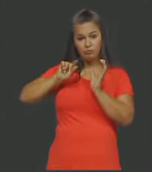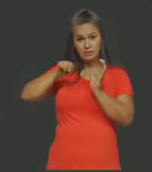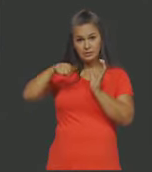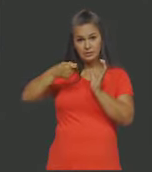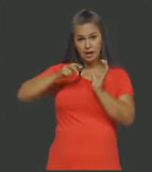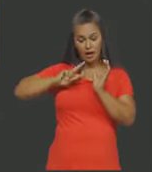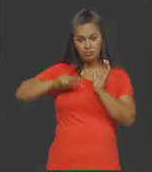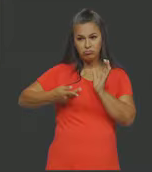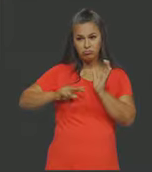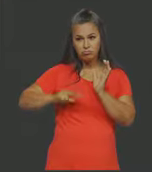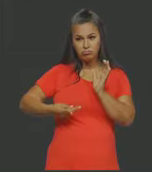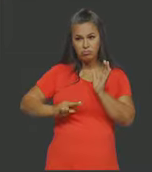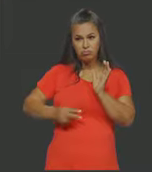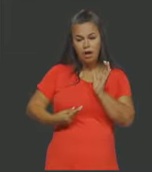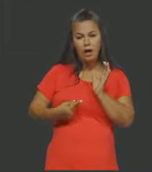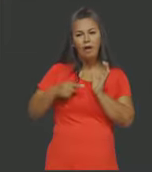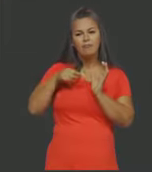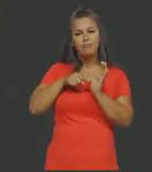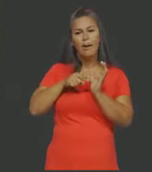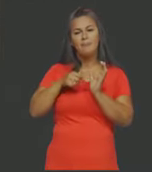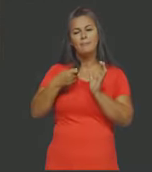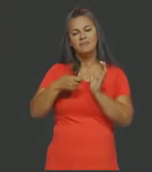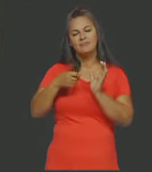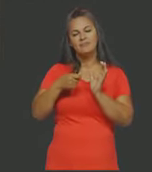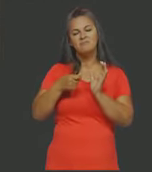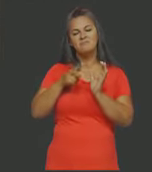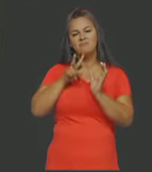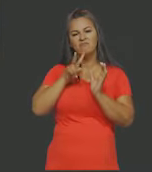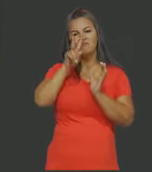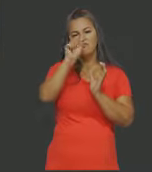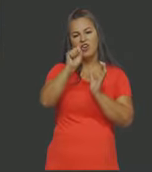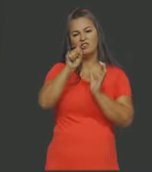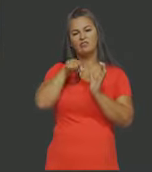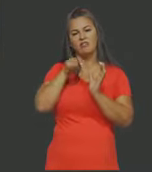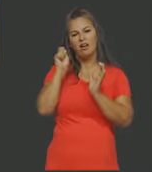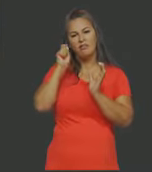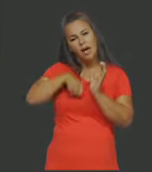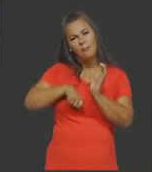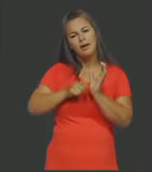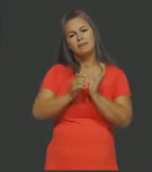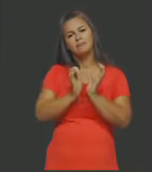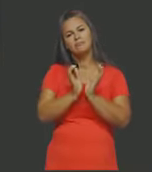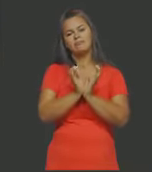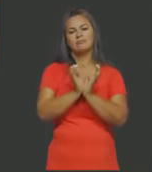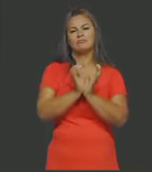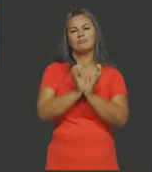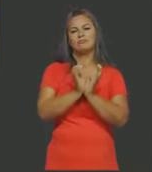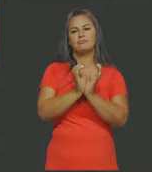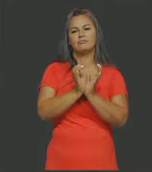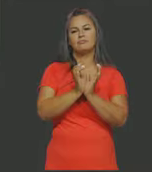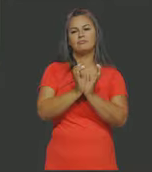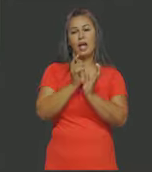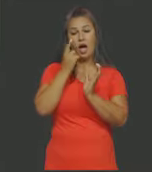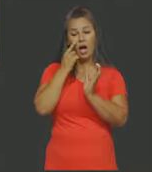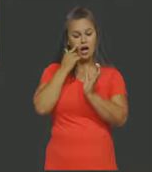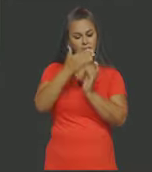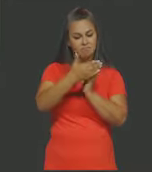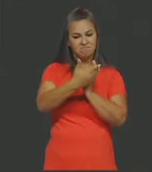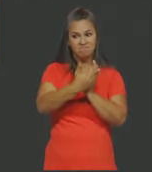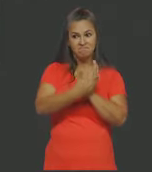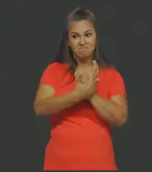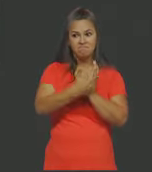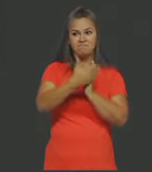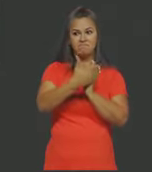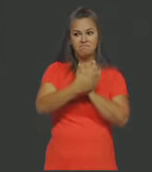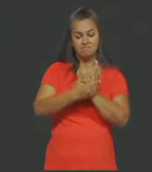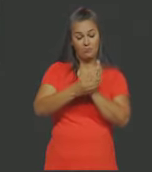endométrio, que é a parede interna do útero, comece a desenvolver. Então aqui, olha, aumentou a parede interna do útero.